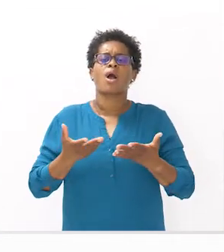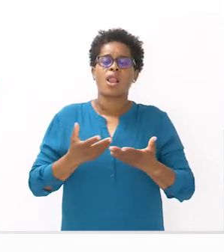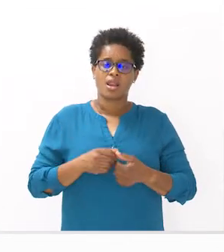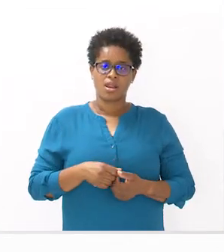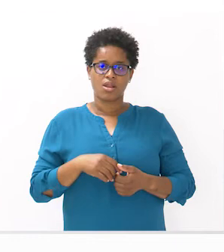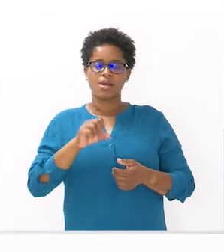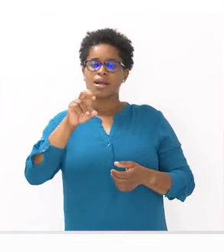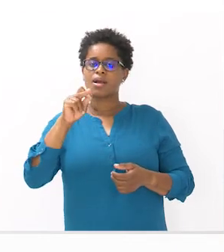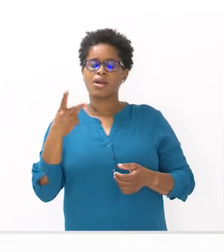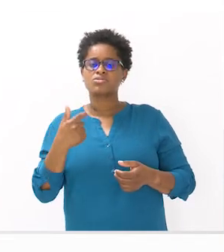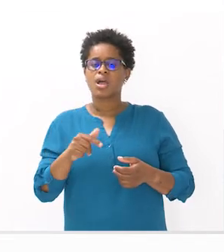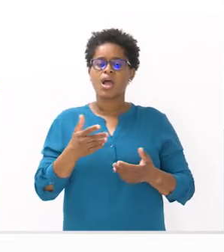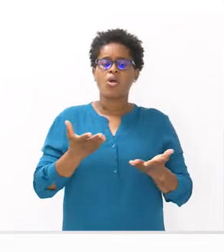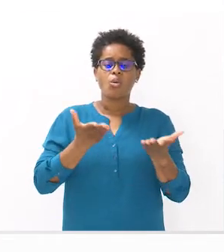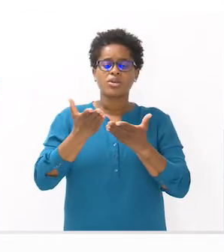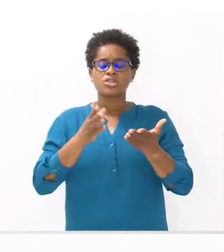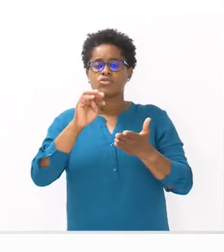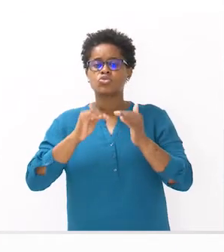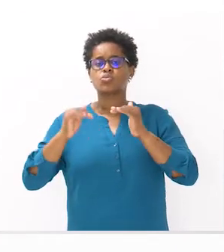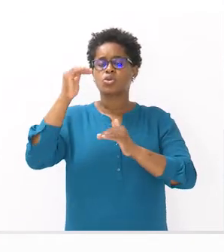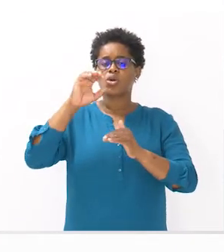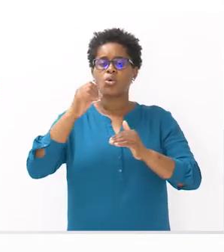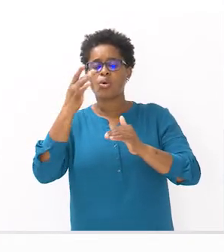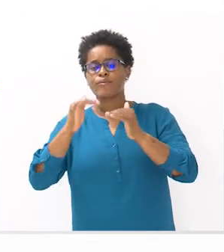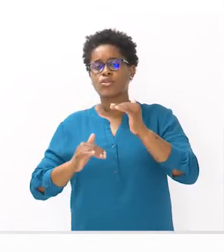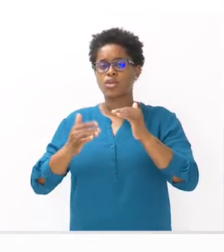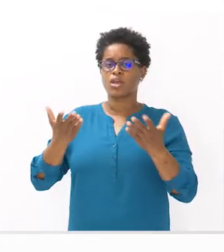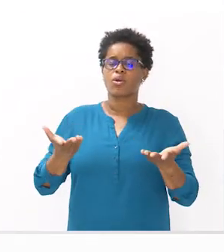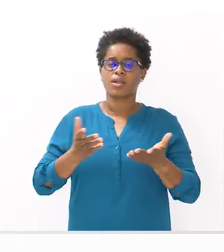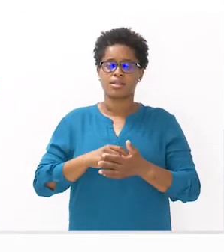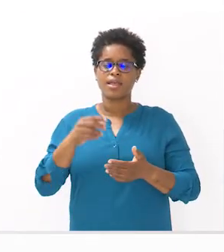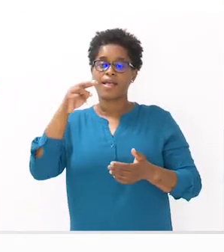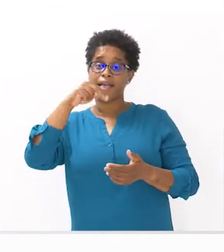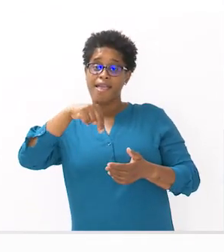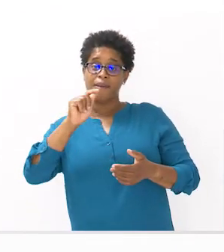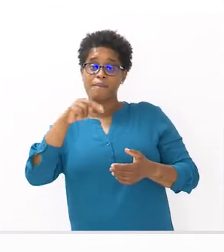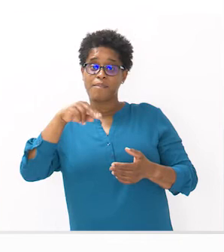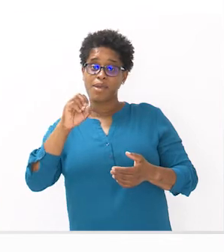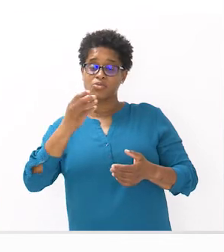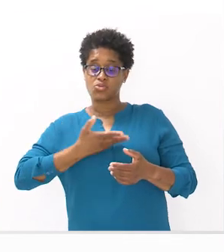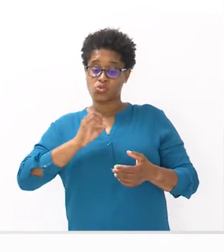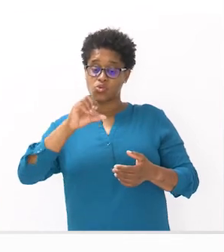encontra? Comparativo de superioridade ou inferioridade? Menos do que?